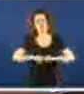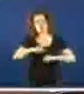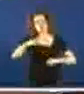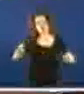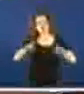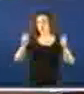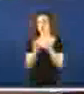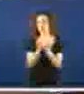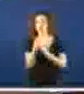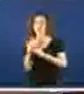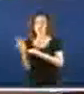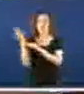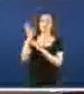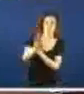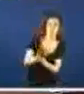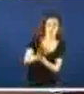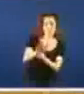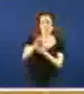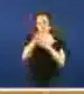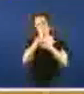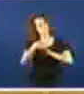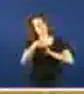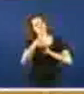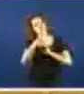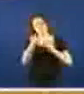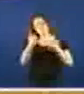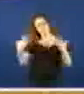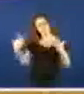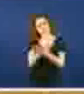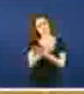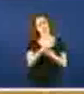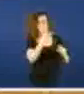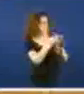deste Parlamento. Pois moi mal feito por todos os portavoces pues, tamén.